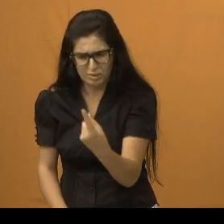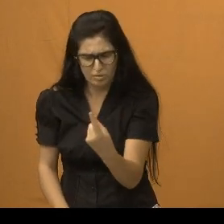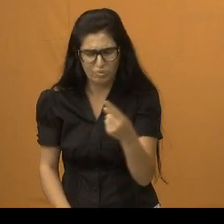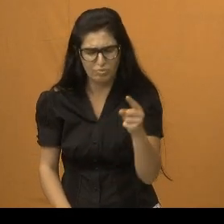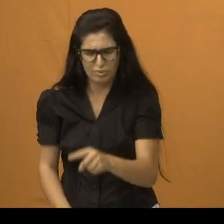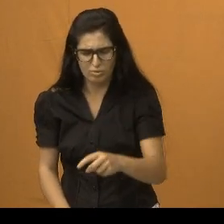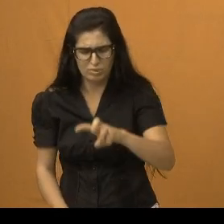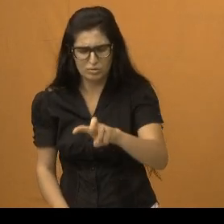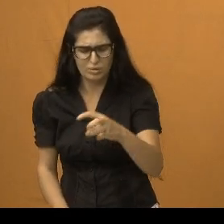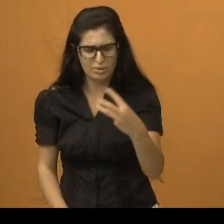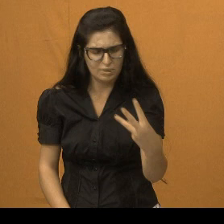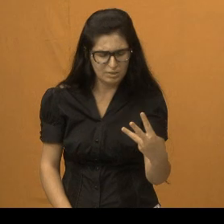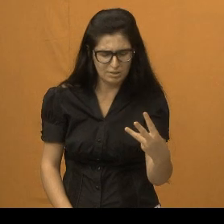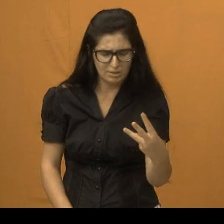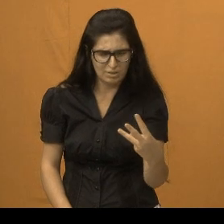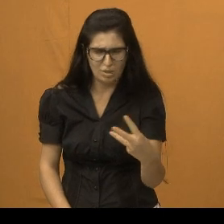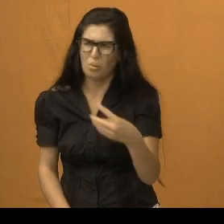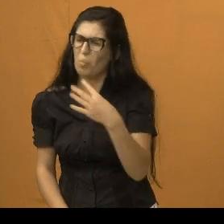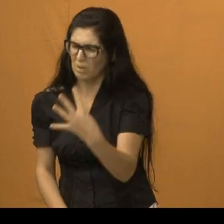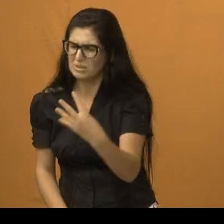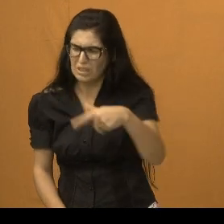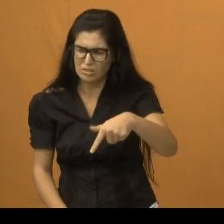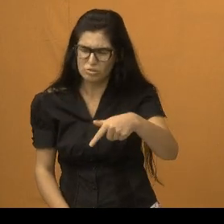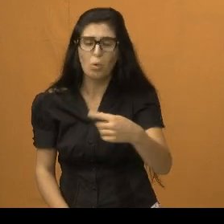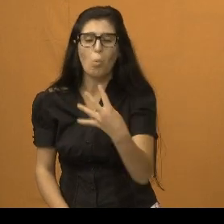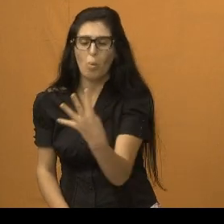41,53%. 47? Isso.